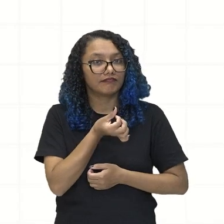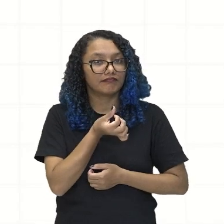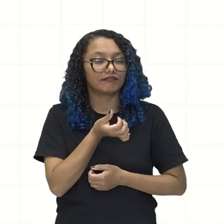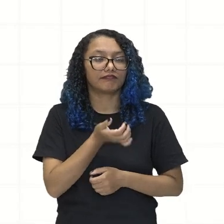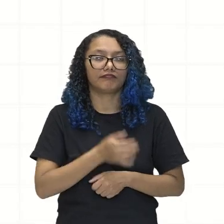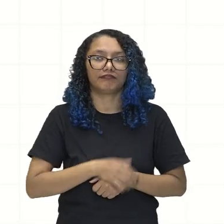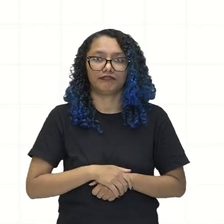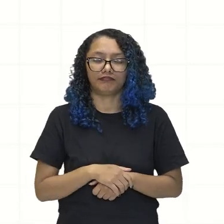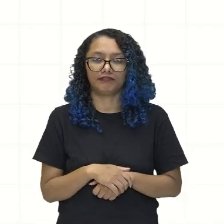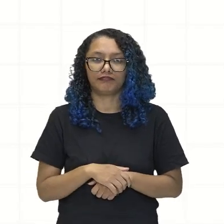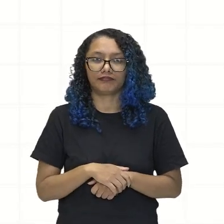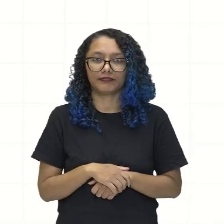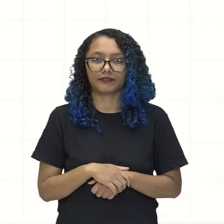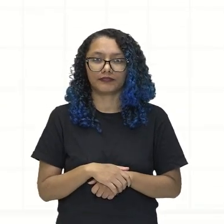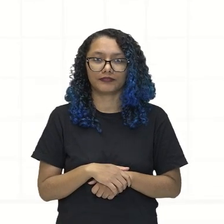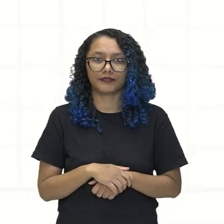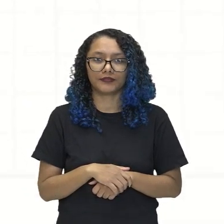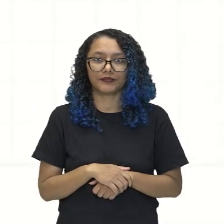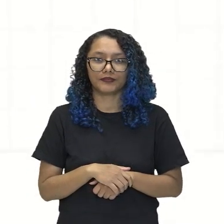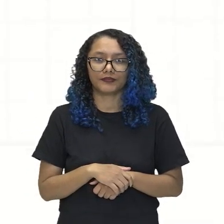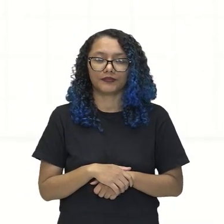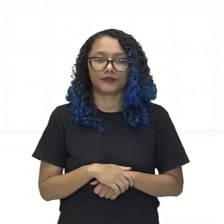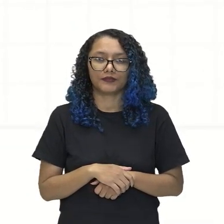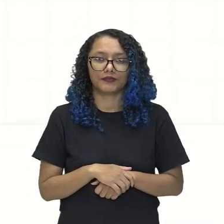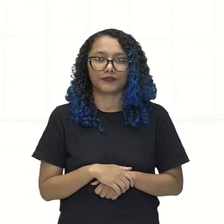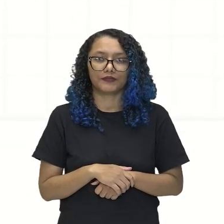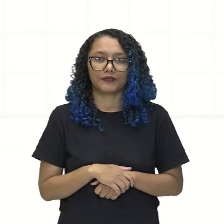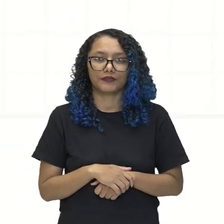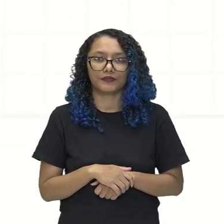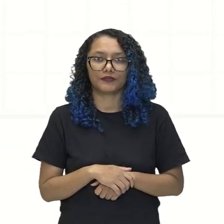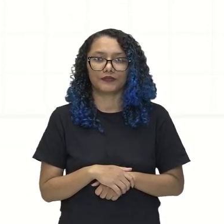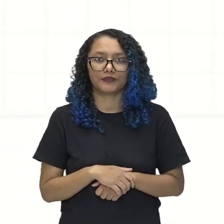Ora, a diferença, como eu já falei, é a